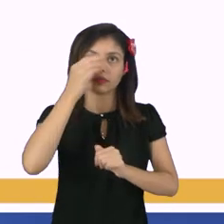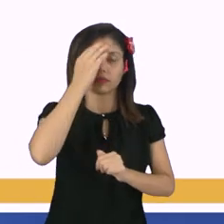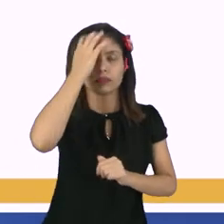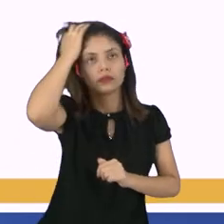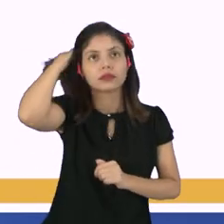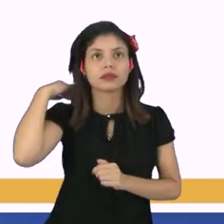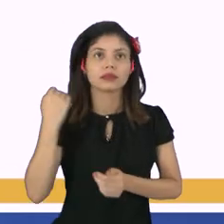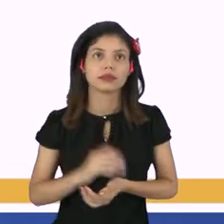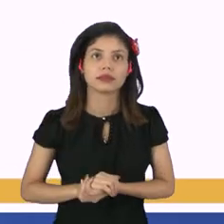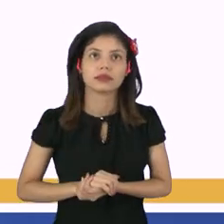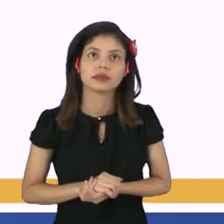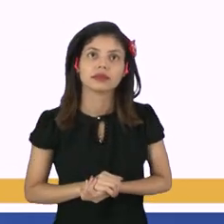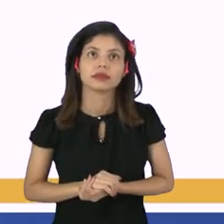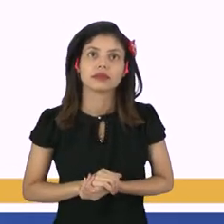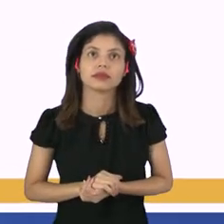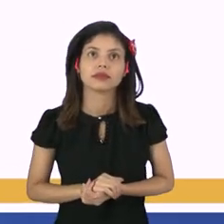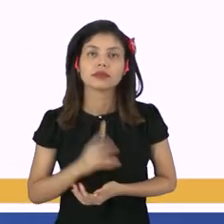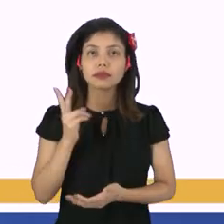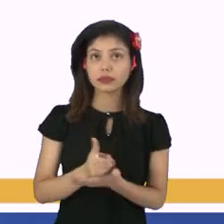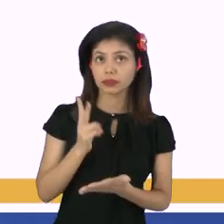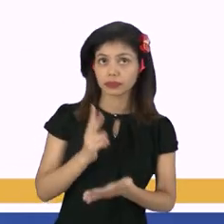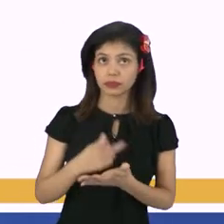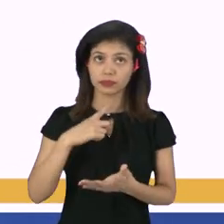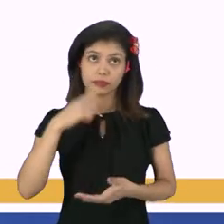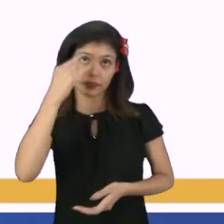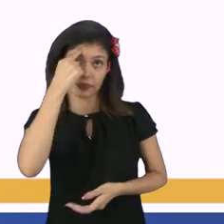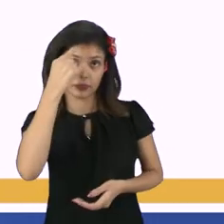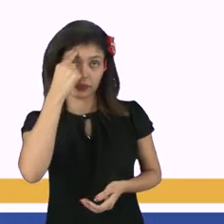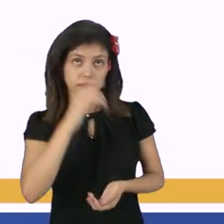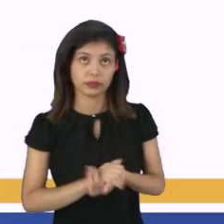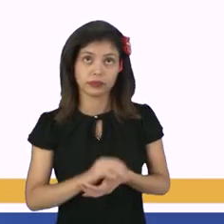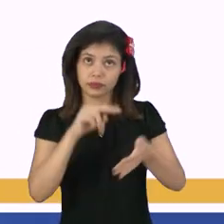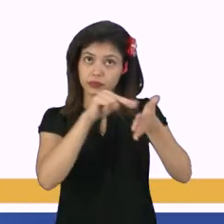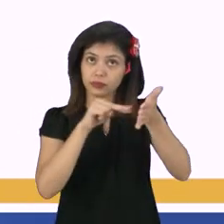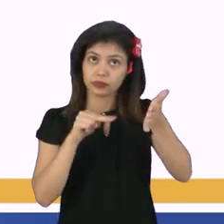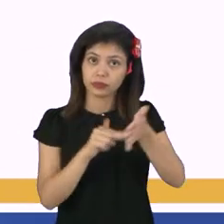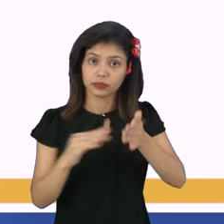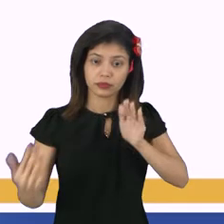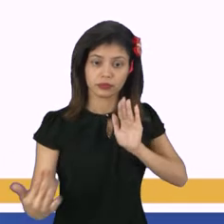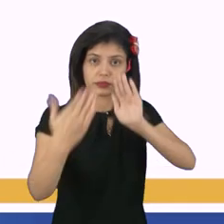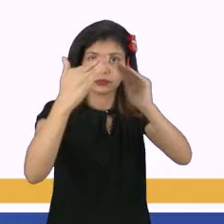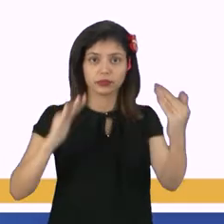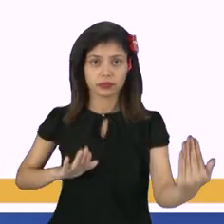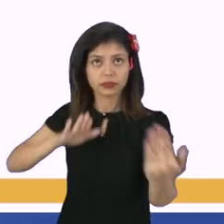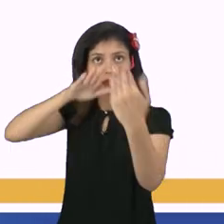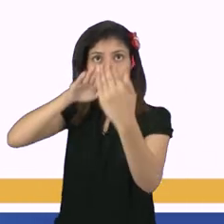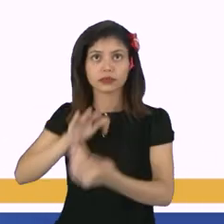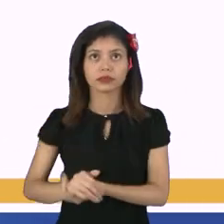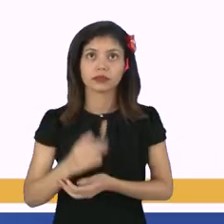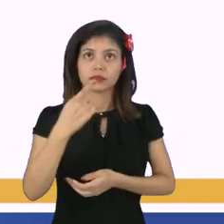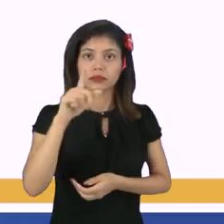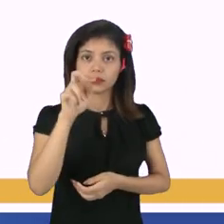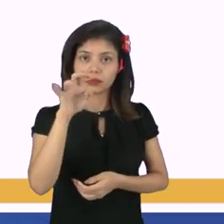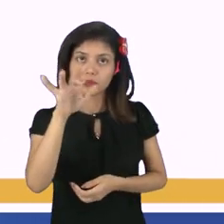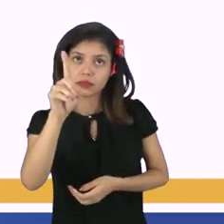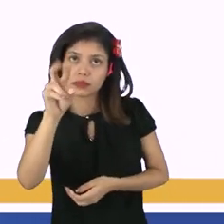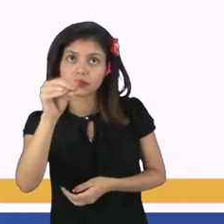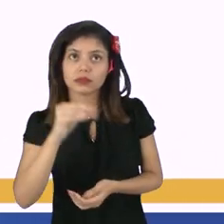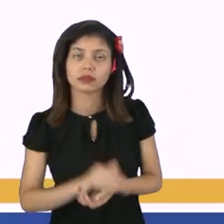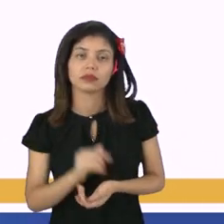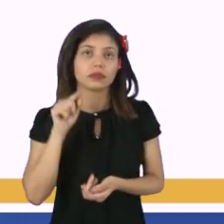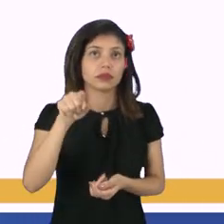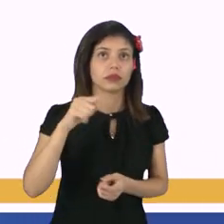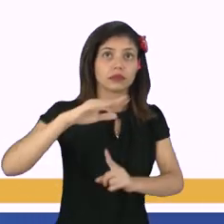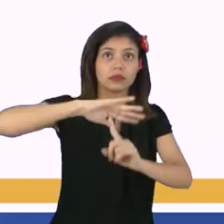relembrar ele é pois nesses dois então sempre tenha em mente que prismas e pirâmides são Polis como mencionei